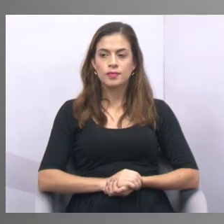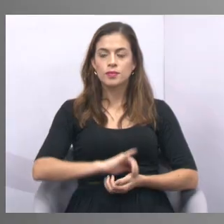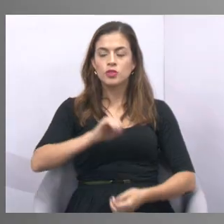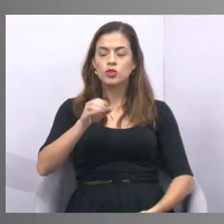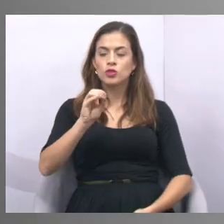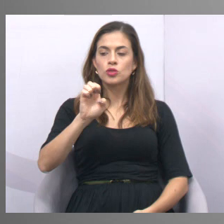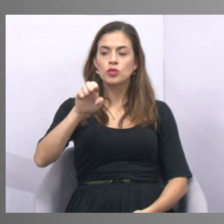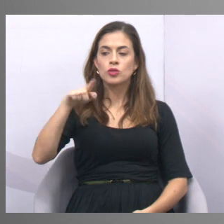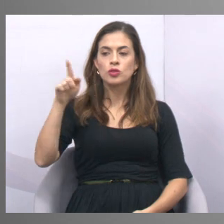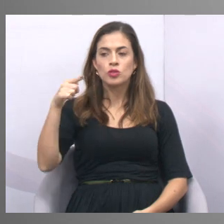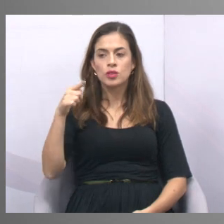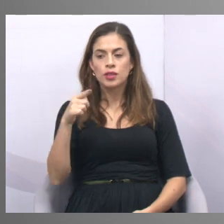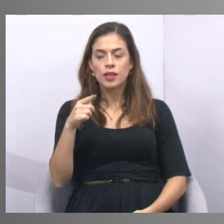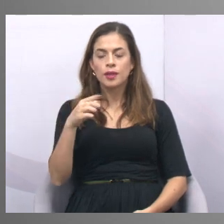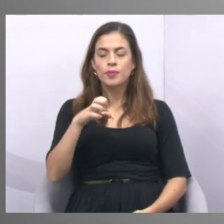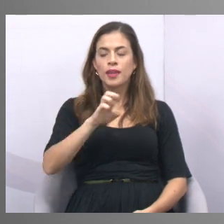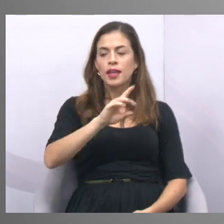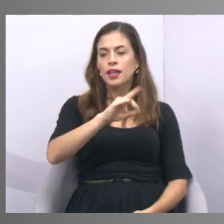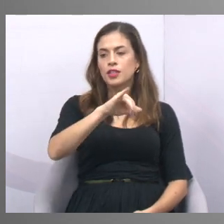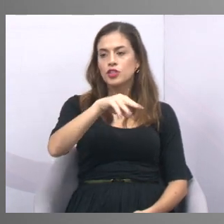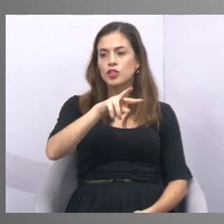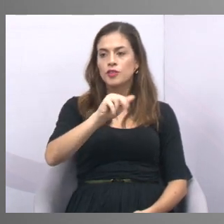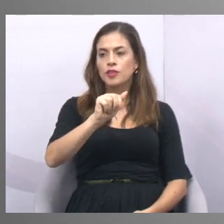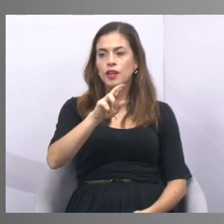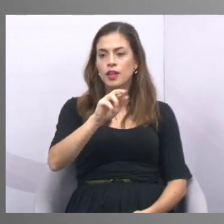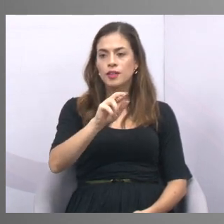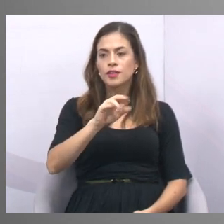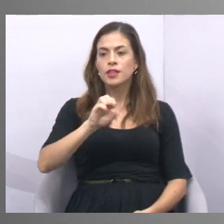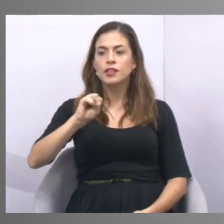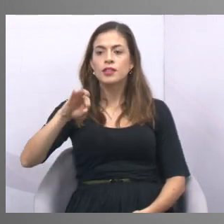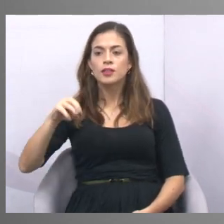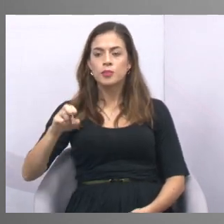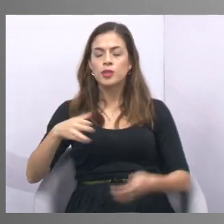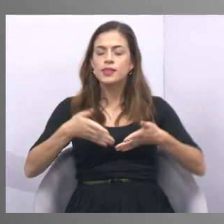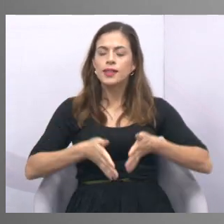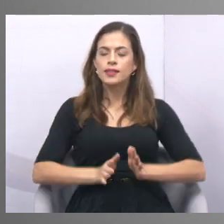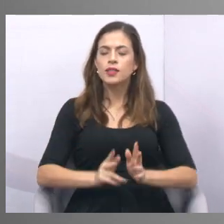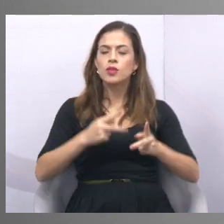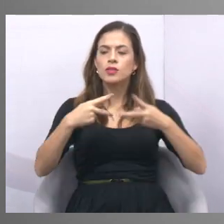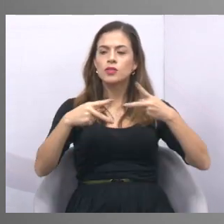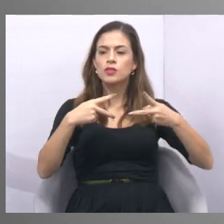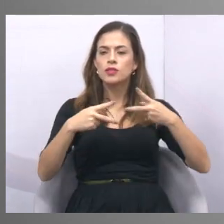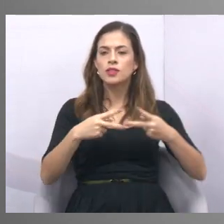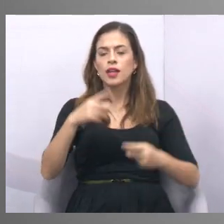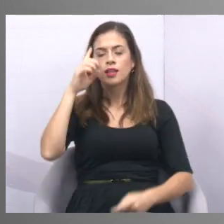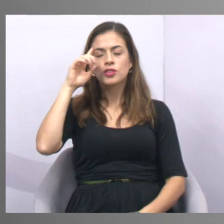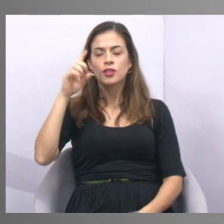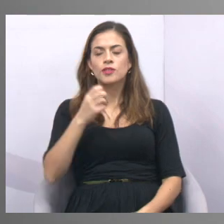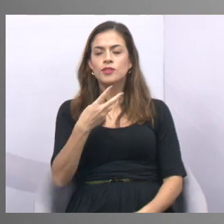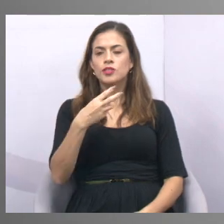José Edivar Simões nasceu em São José dos Campos em 23 de abril de